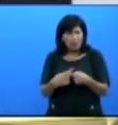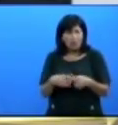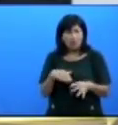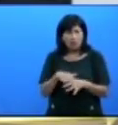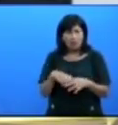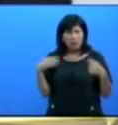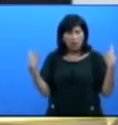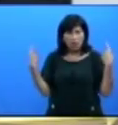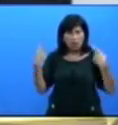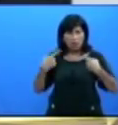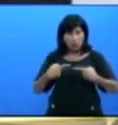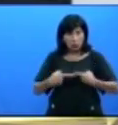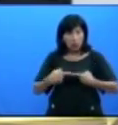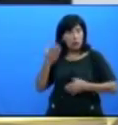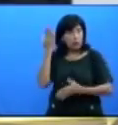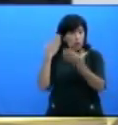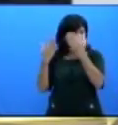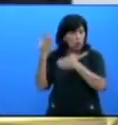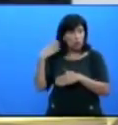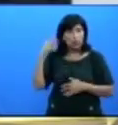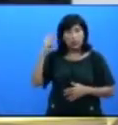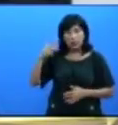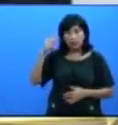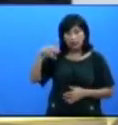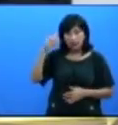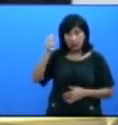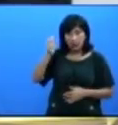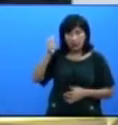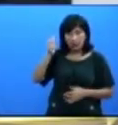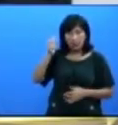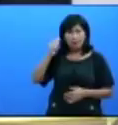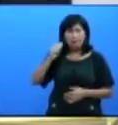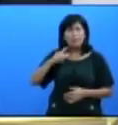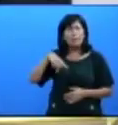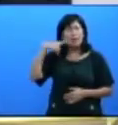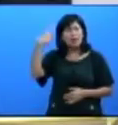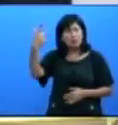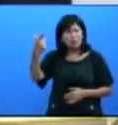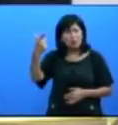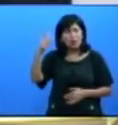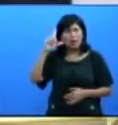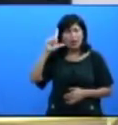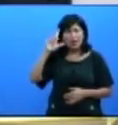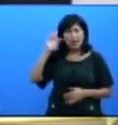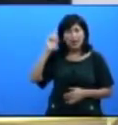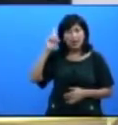derrubado. Depois veio a LDO,